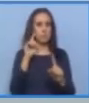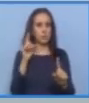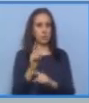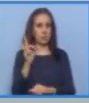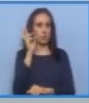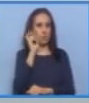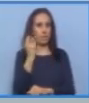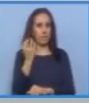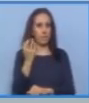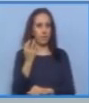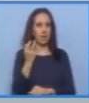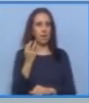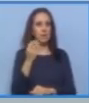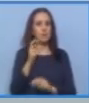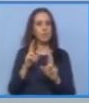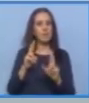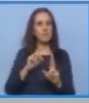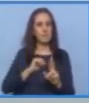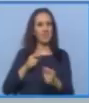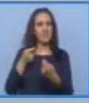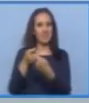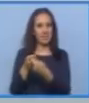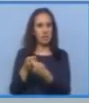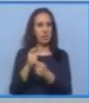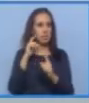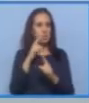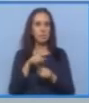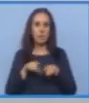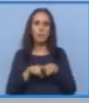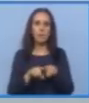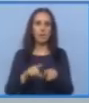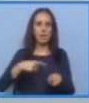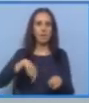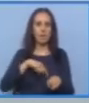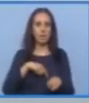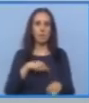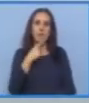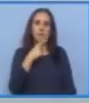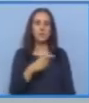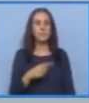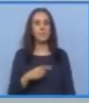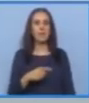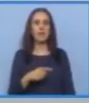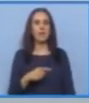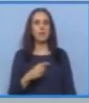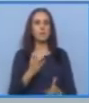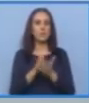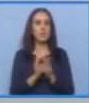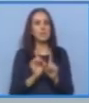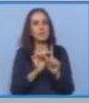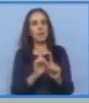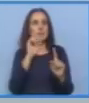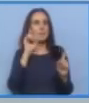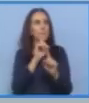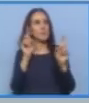música que ouvimos diz das nossas expectativas, não é? A música também nos acompanha. não é? Até se diz a banda sonora de casais, não é? A música